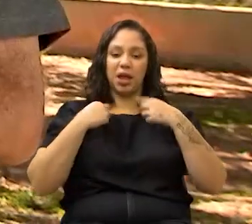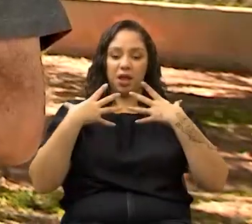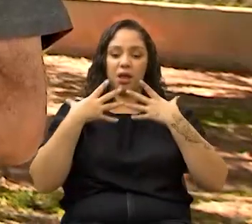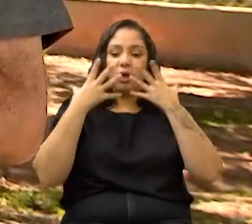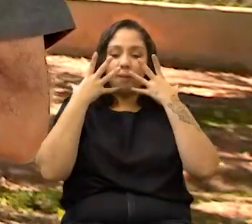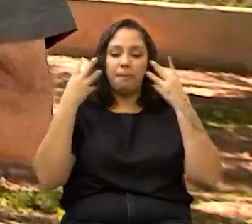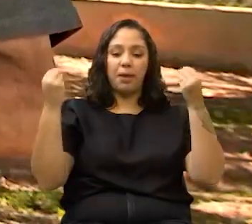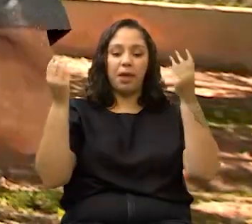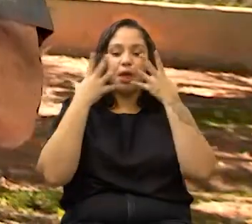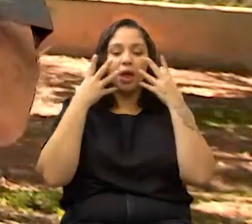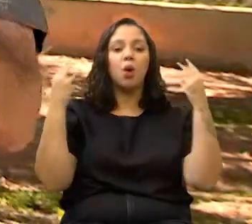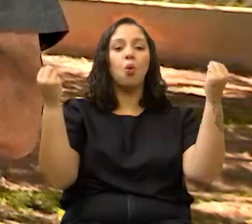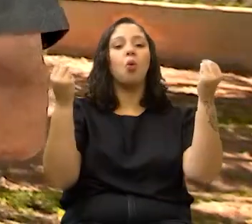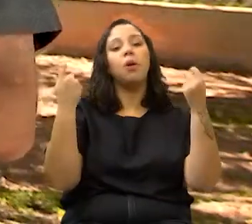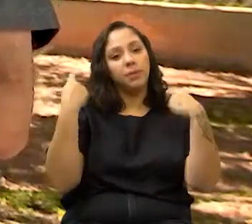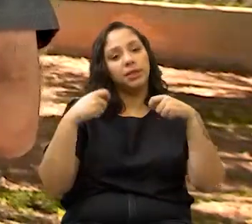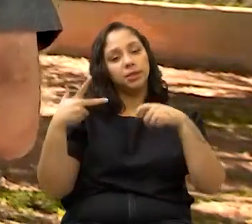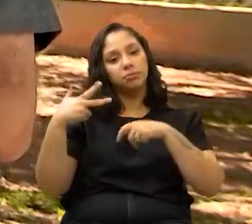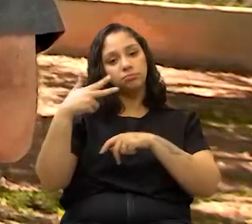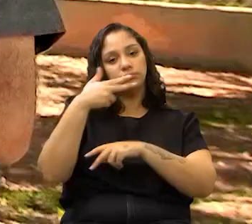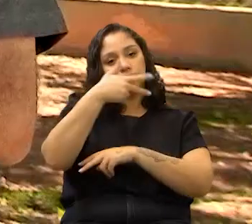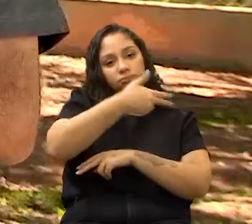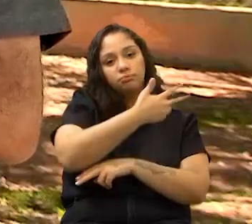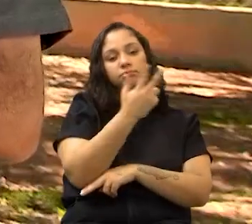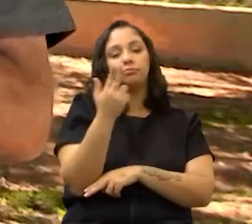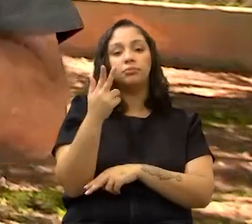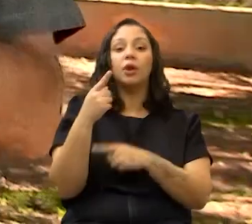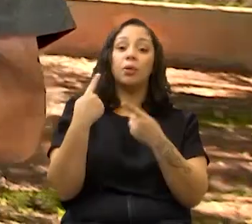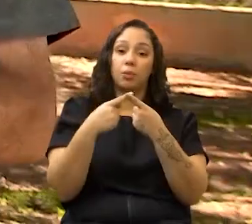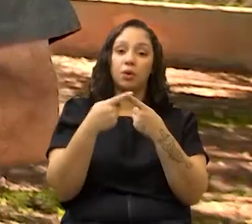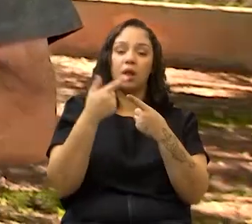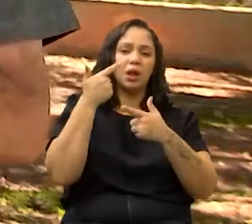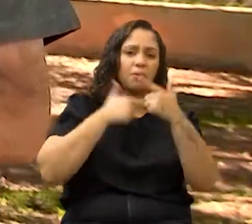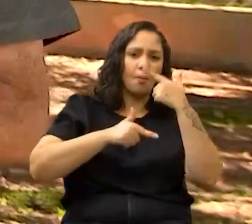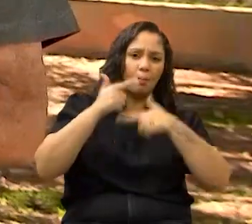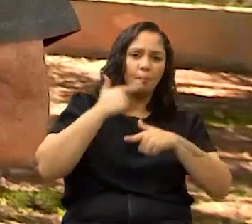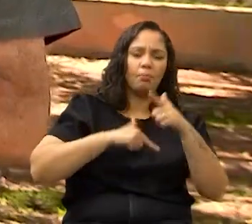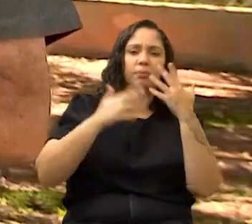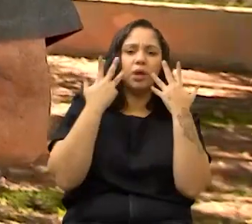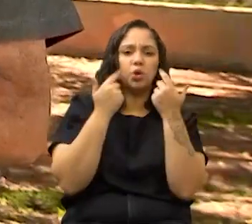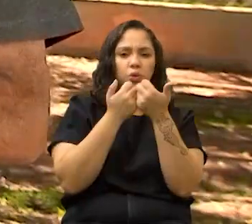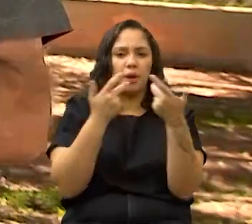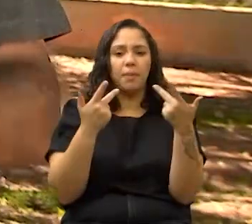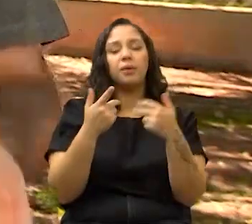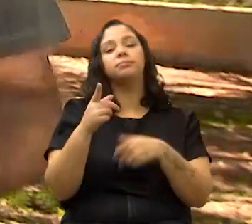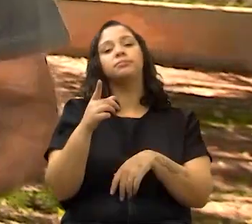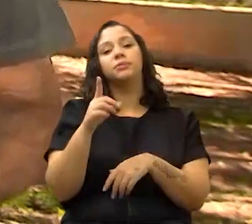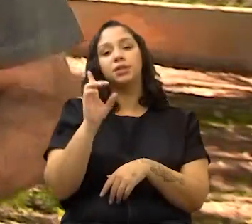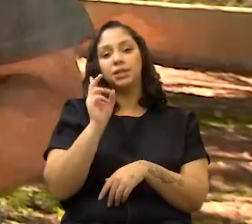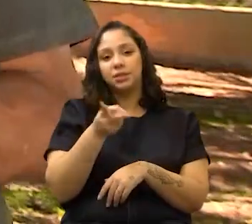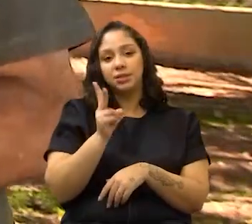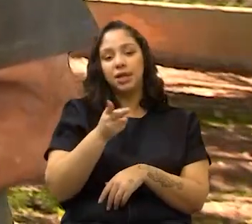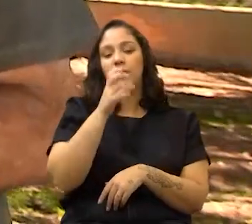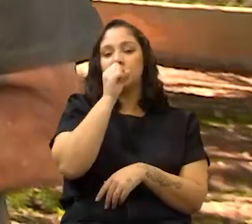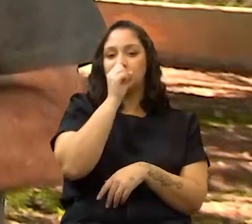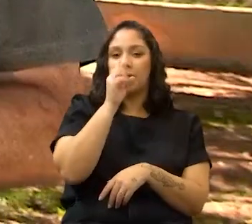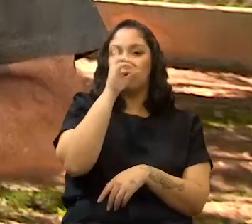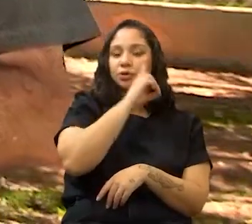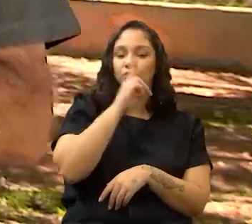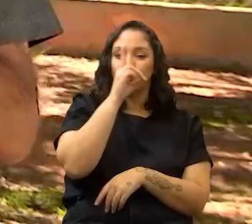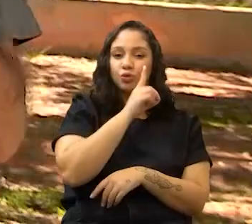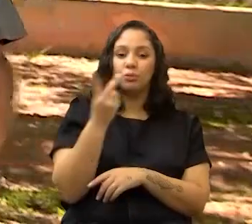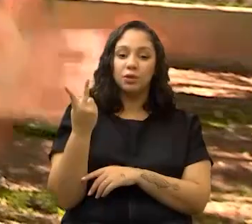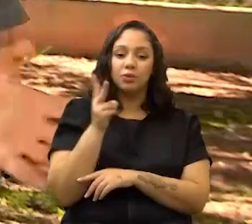muito comprida, você precisa manter tosado, até por questão de higiene do animal. E elas vêm todo final de semana fazer